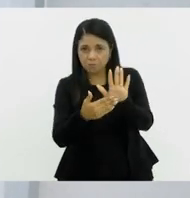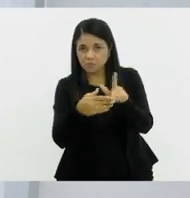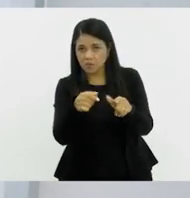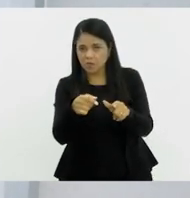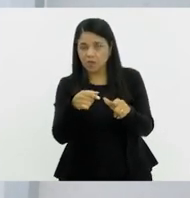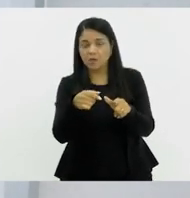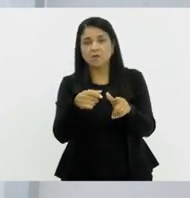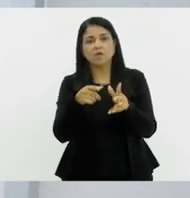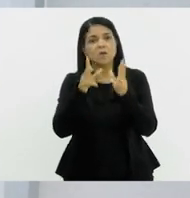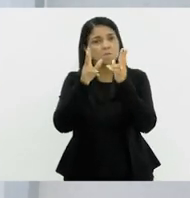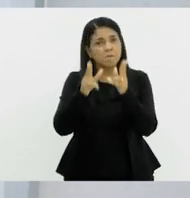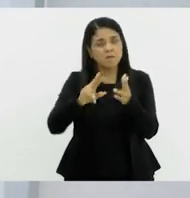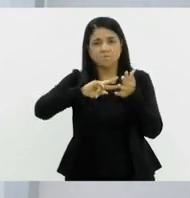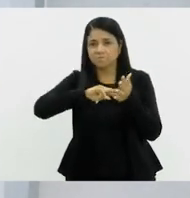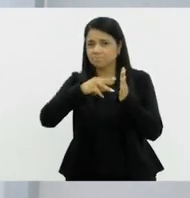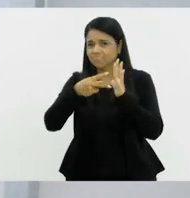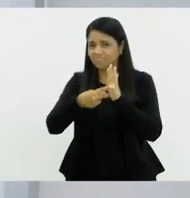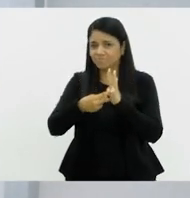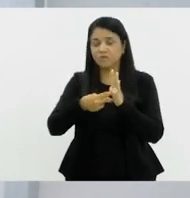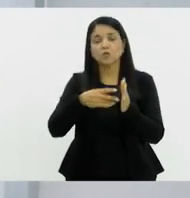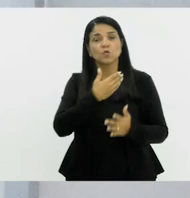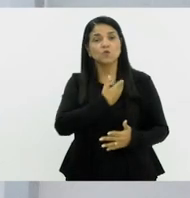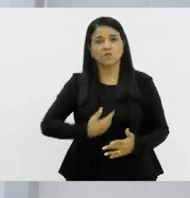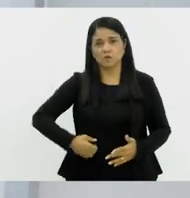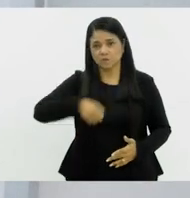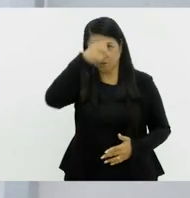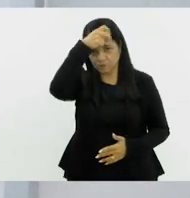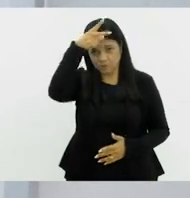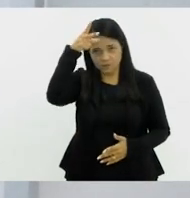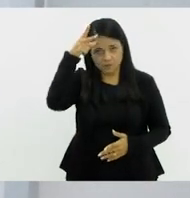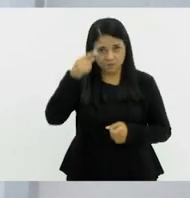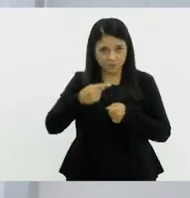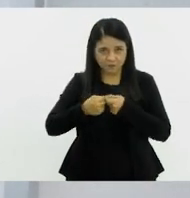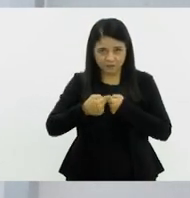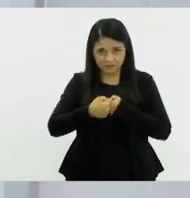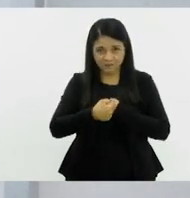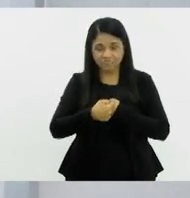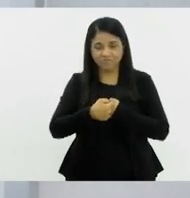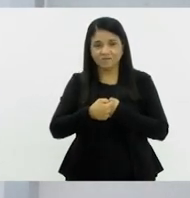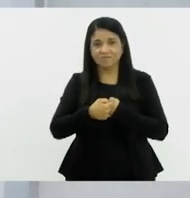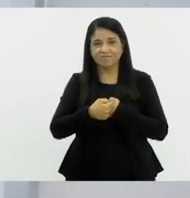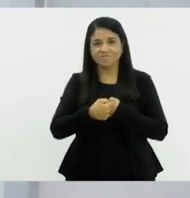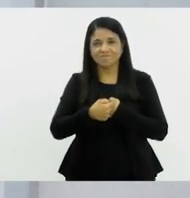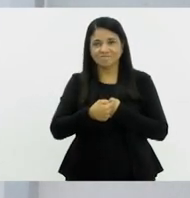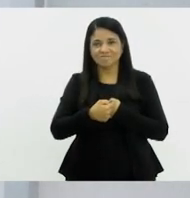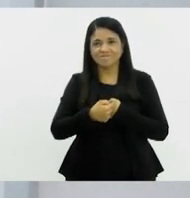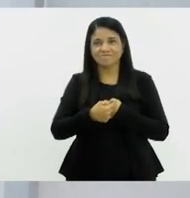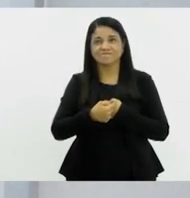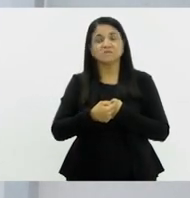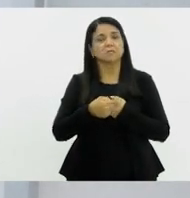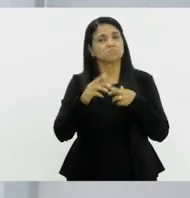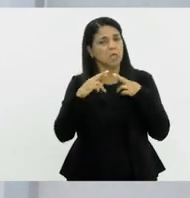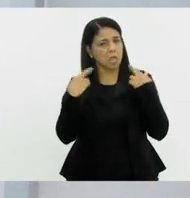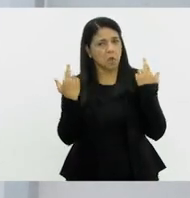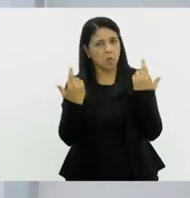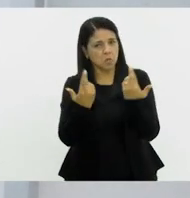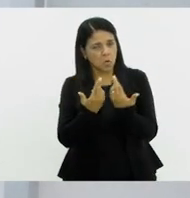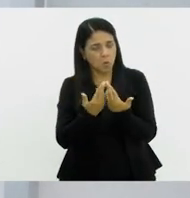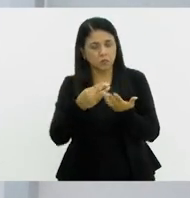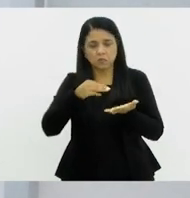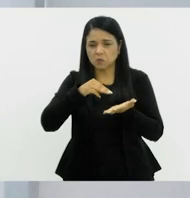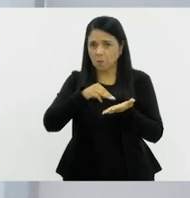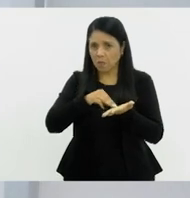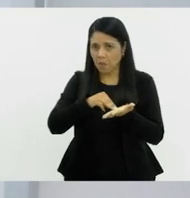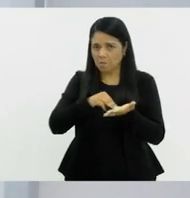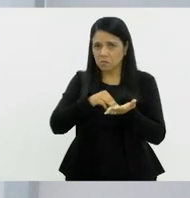a mesma coisa do governo do município. Eles são absolutamente agradáveis nas reuniões, os membros do